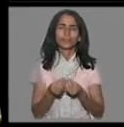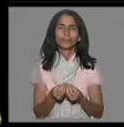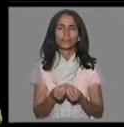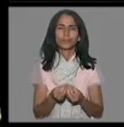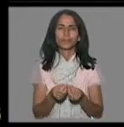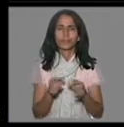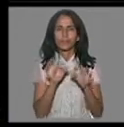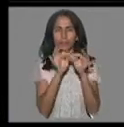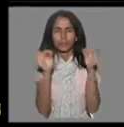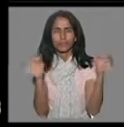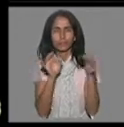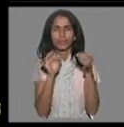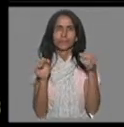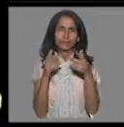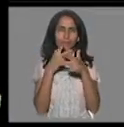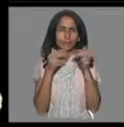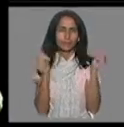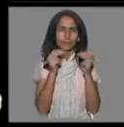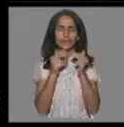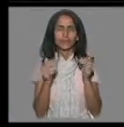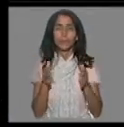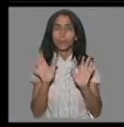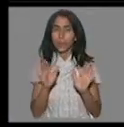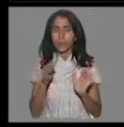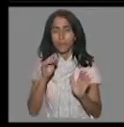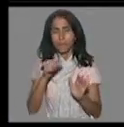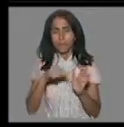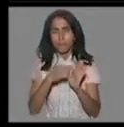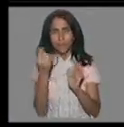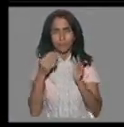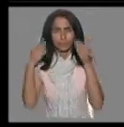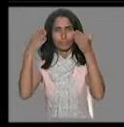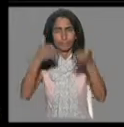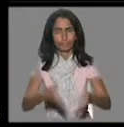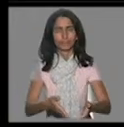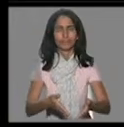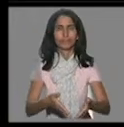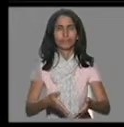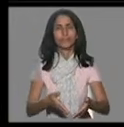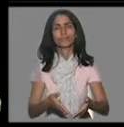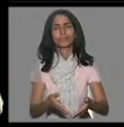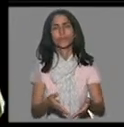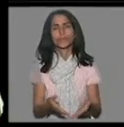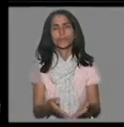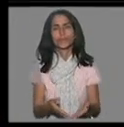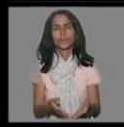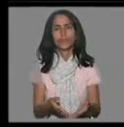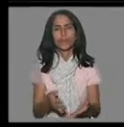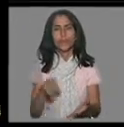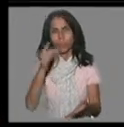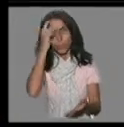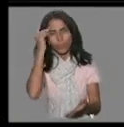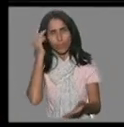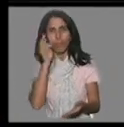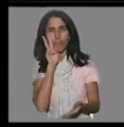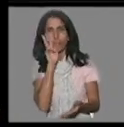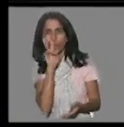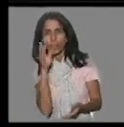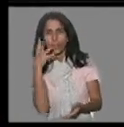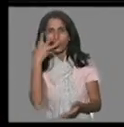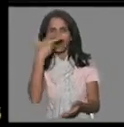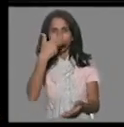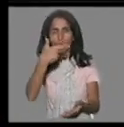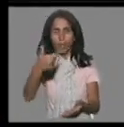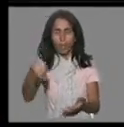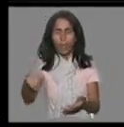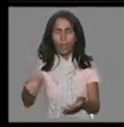nas entrelinhas, né? Mas a primeira chegada, o que realmente encanta quem